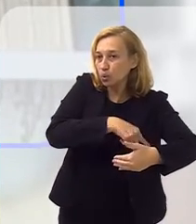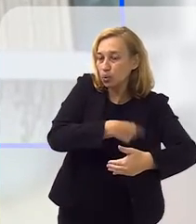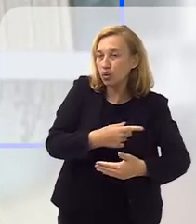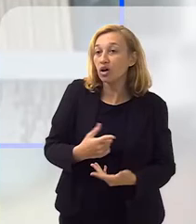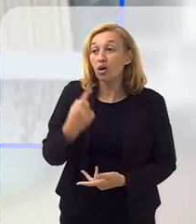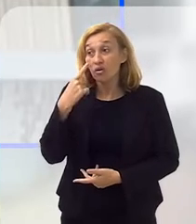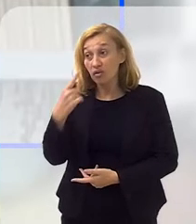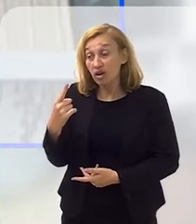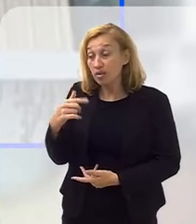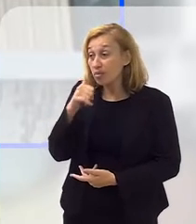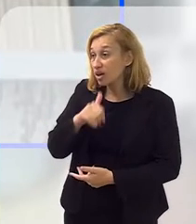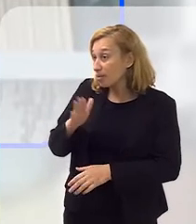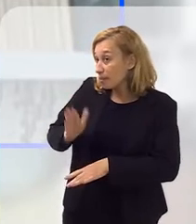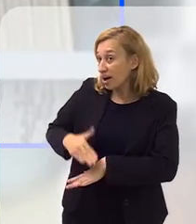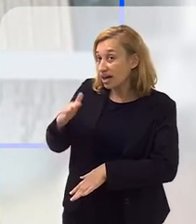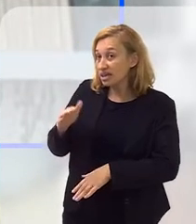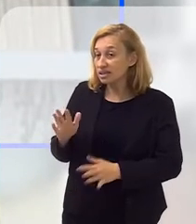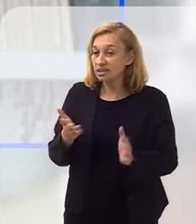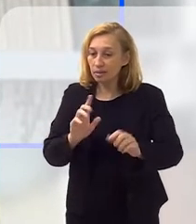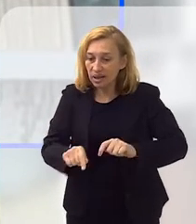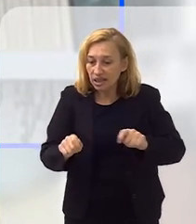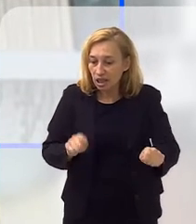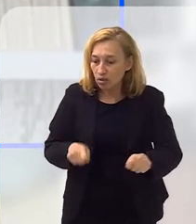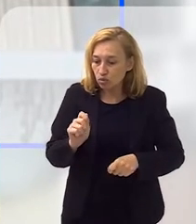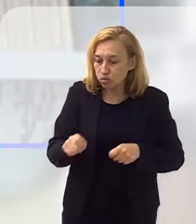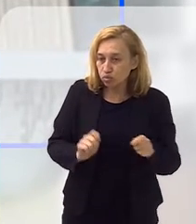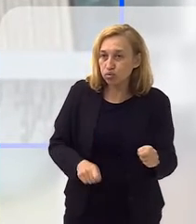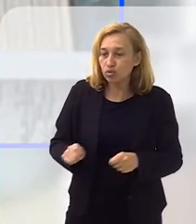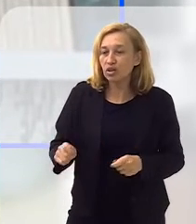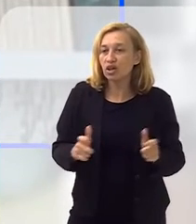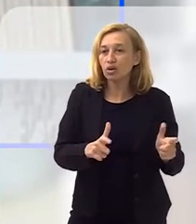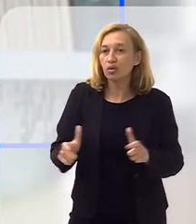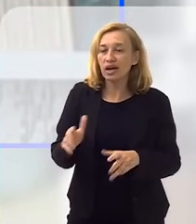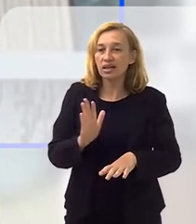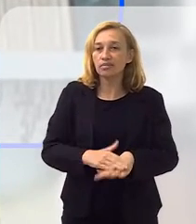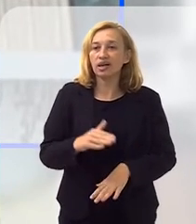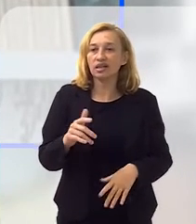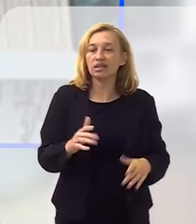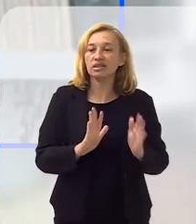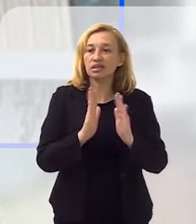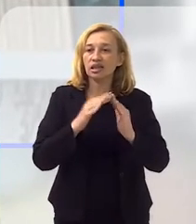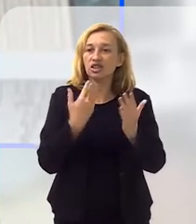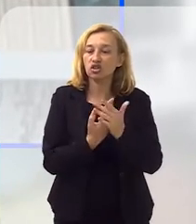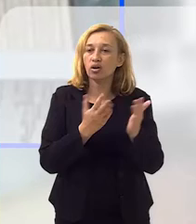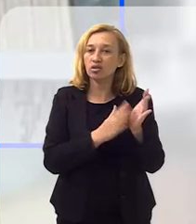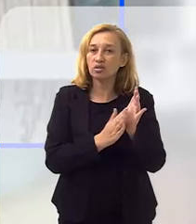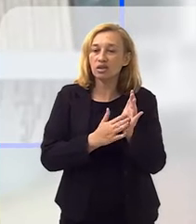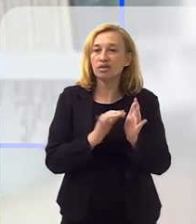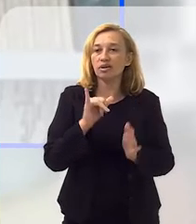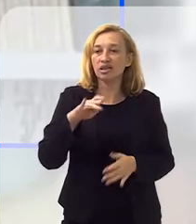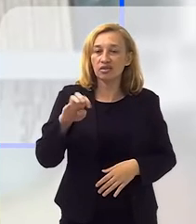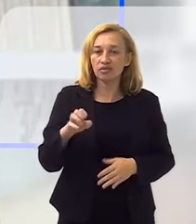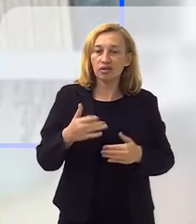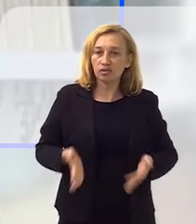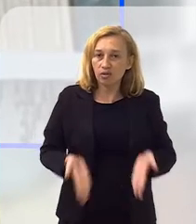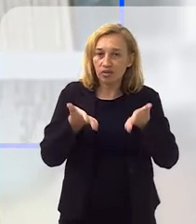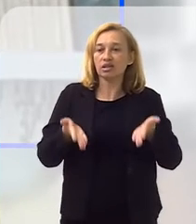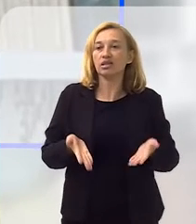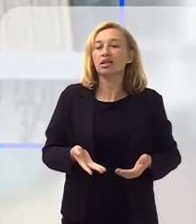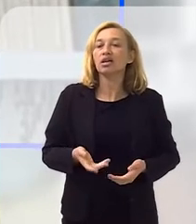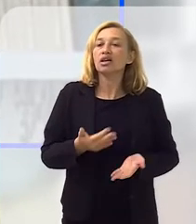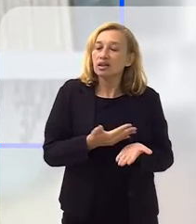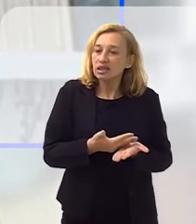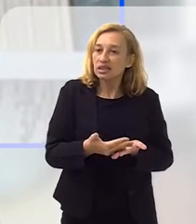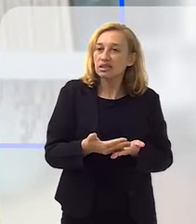Hoje, felizmente, a gente vê muito mais mulheres, na bateria, ocupando mais espaço na escola de samba. Mas Dona Ivone deu aquele